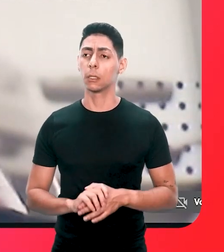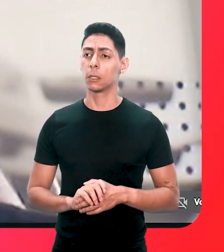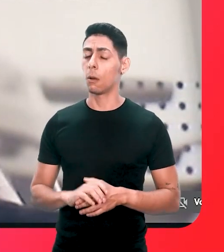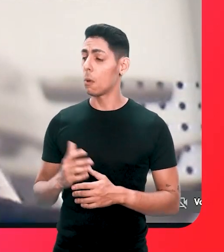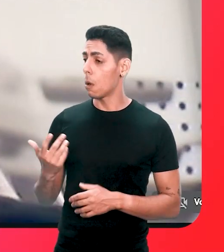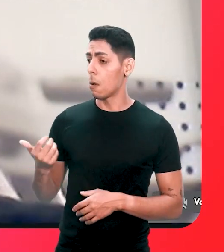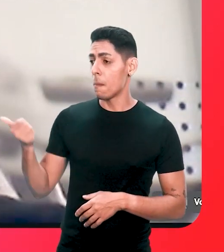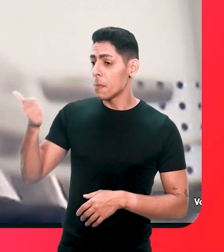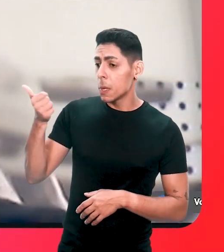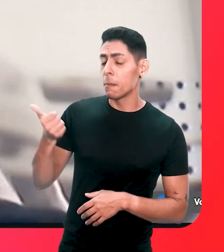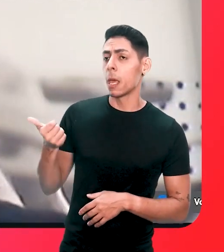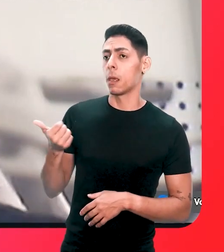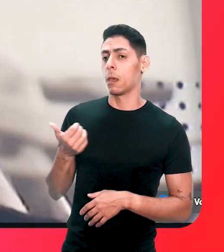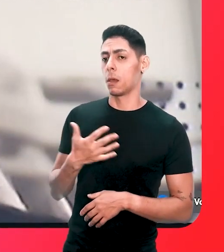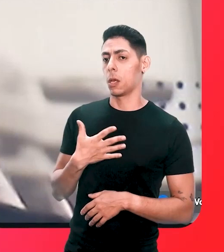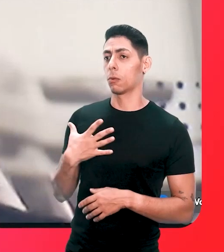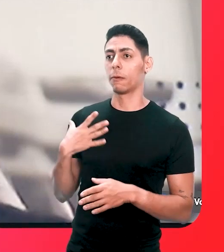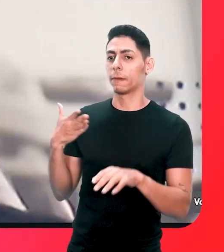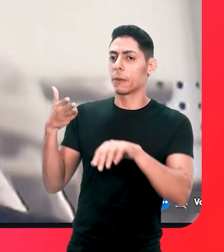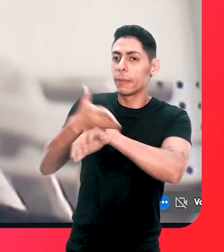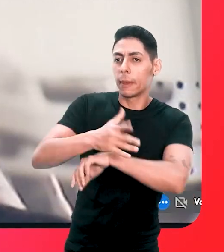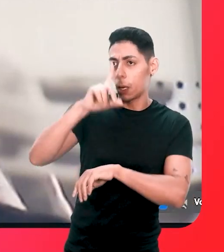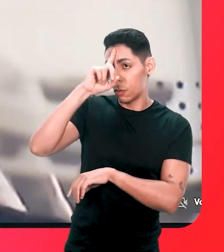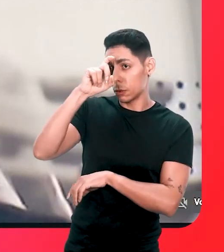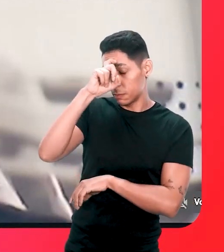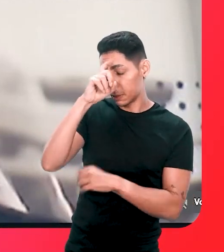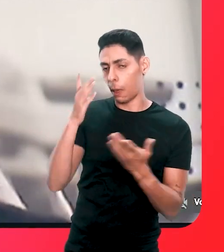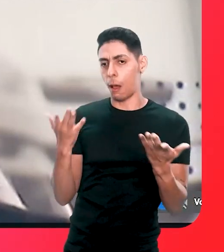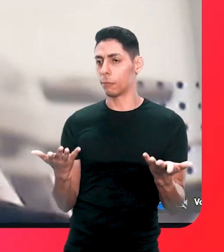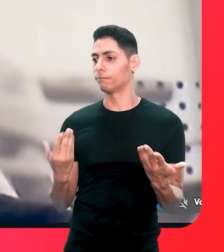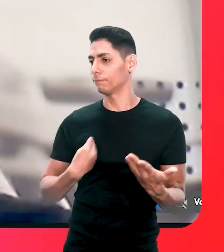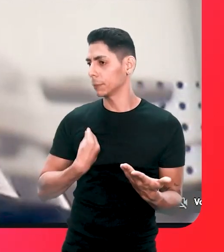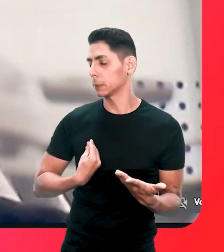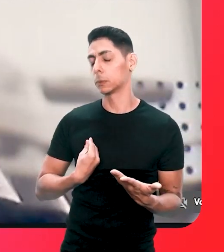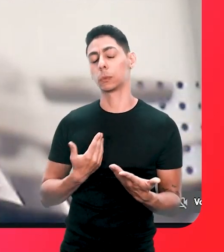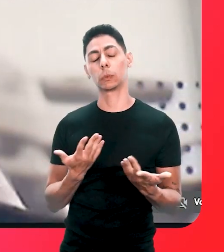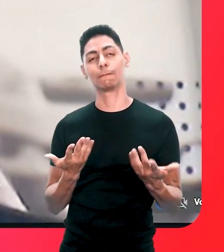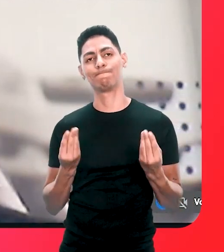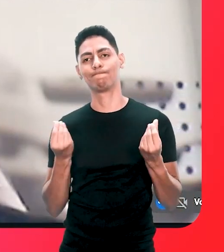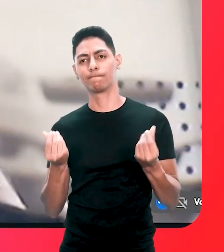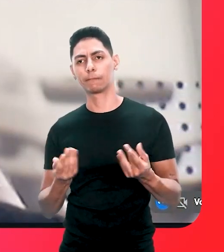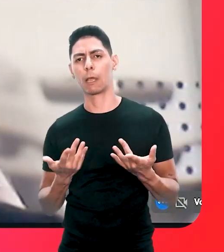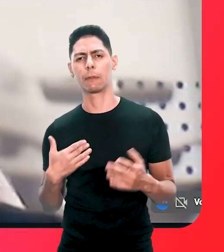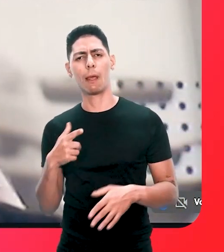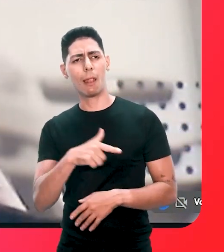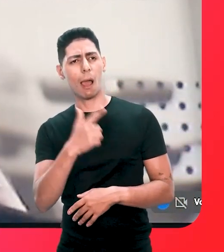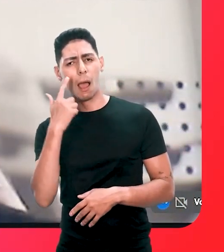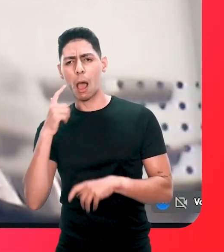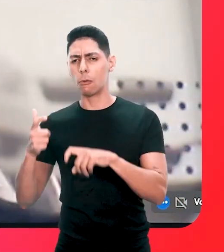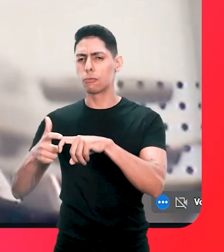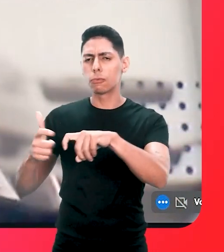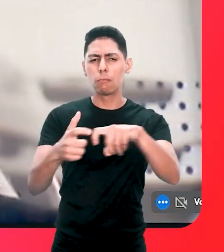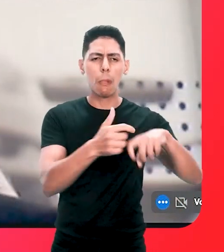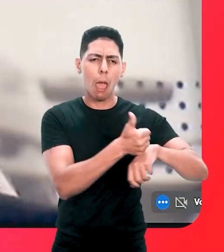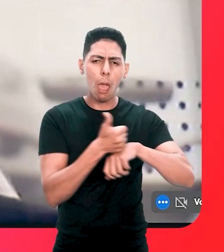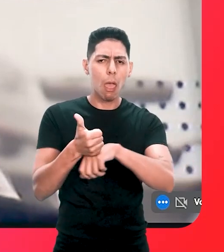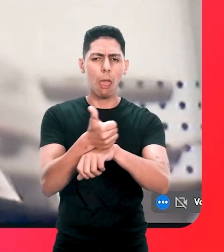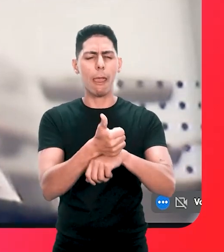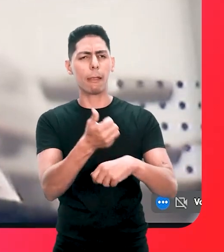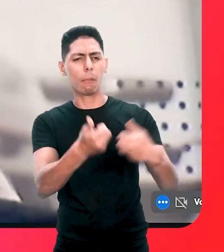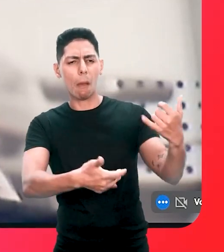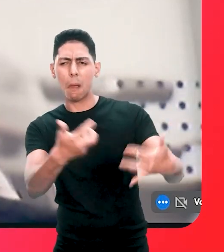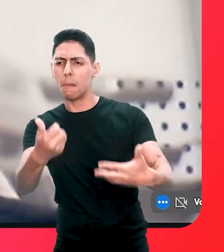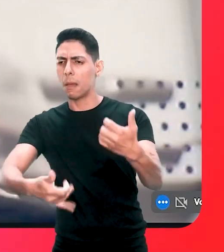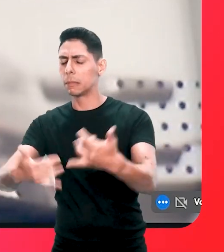primeiro envolvimento com um hospital na vida, sabe? Que aí tu tá com aqueles médicos, né? Que sempre tem aquela coisa